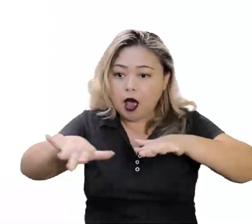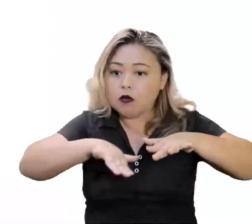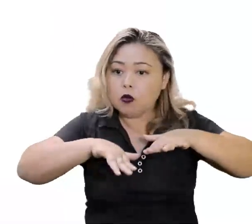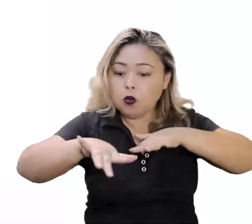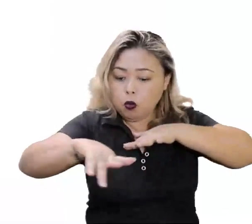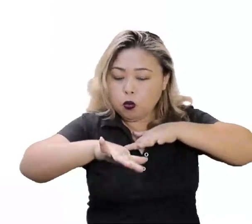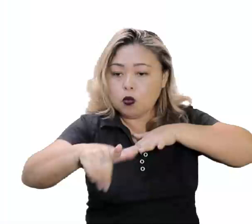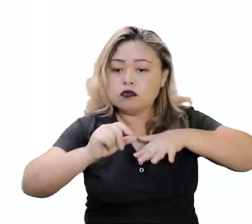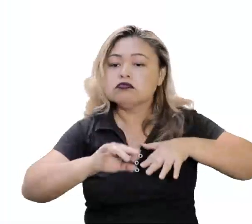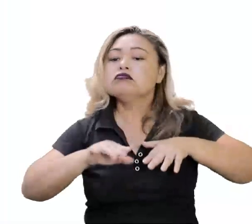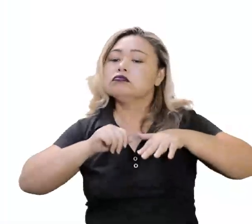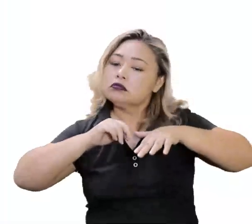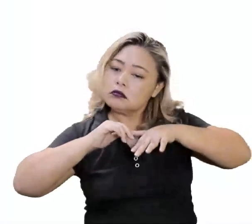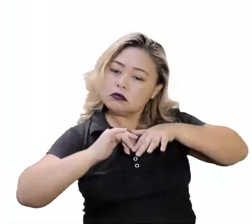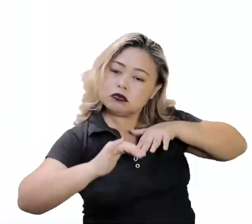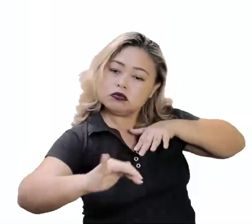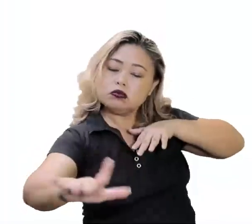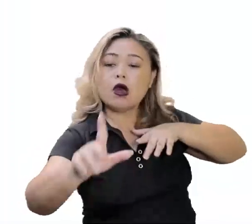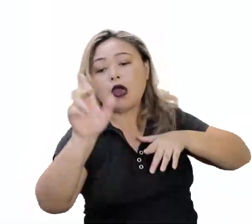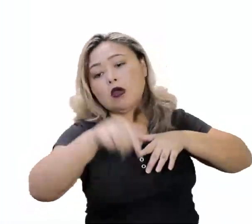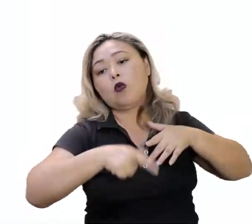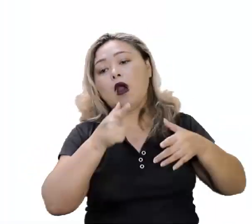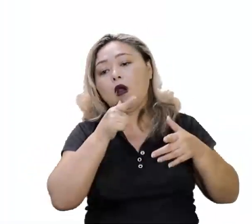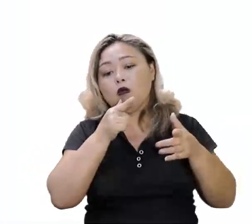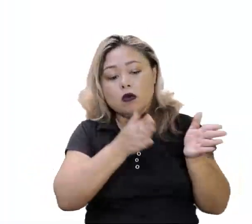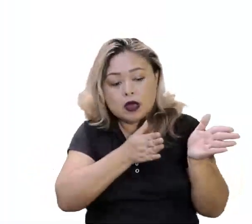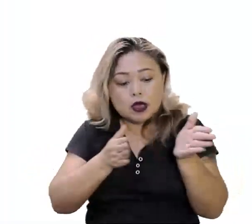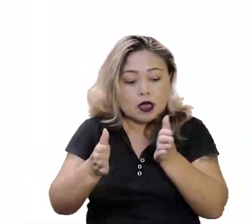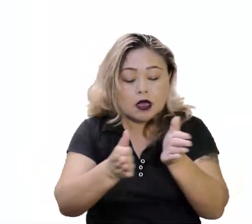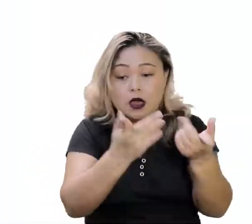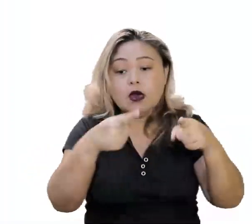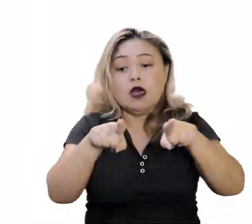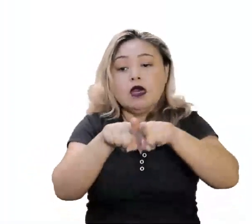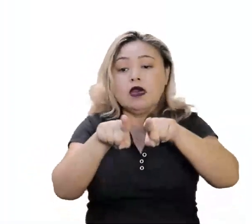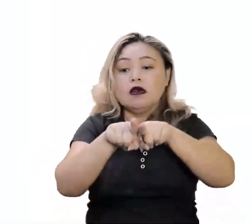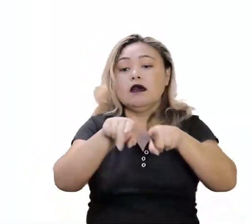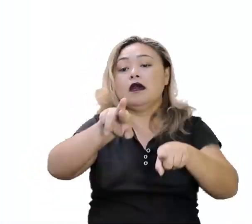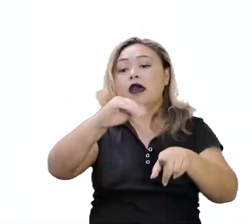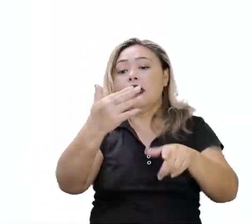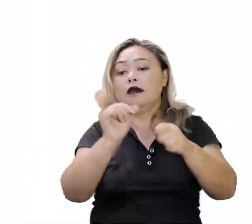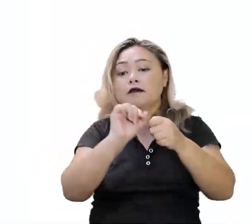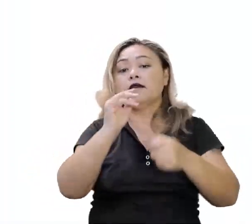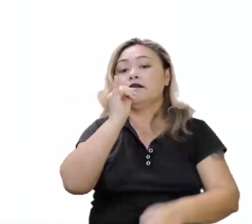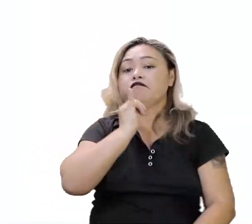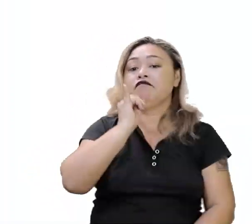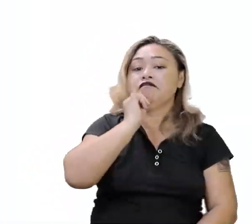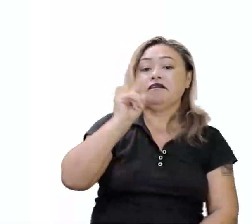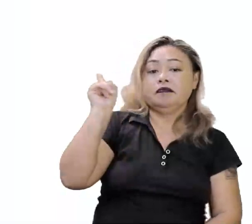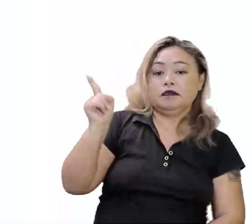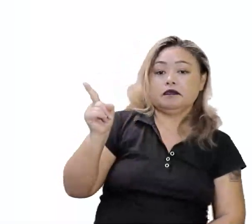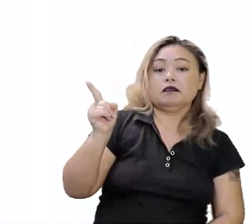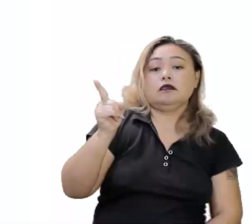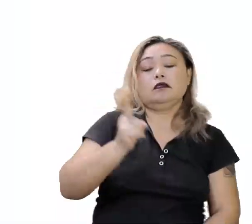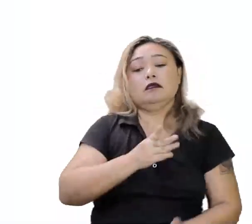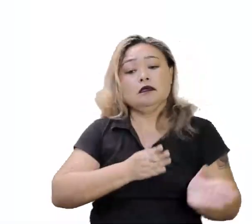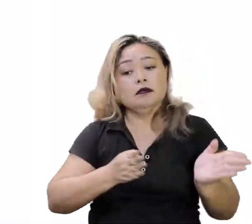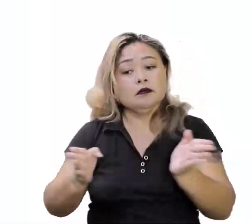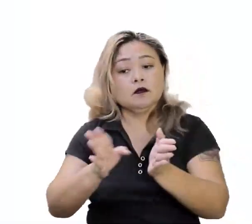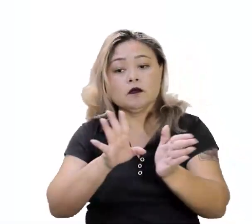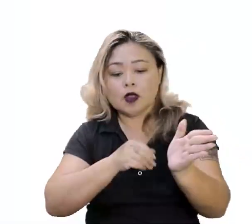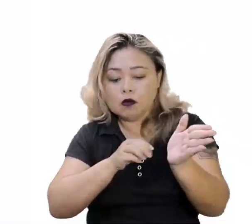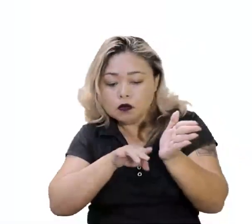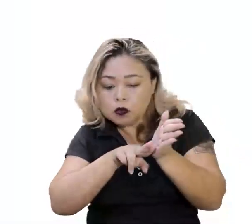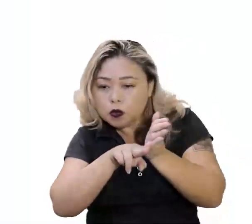águas apresentam grande fluxo, como os rios e riachos. Deste modo, o melhor exemplo de ambiente lótico são os rios, riachos e